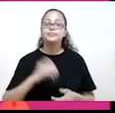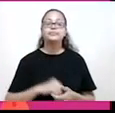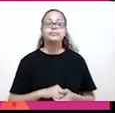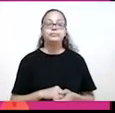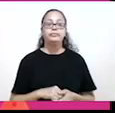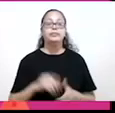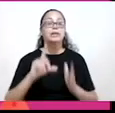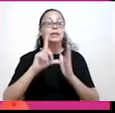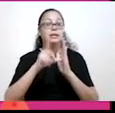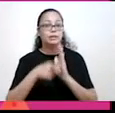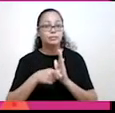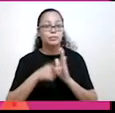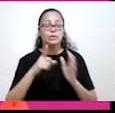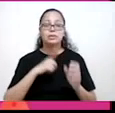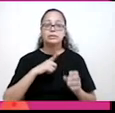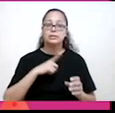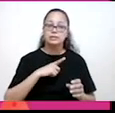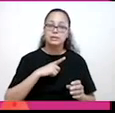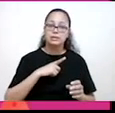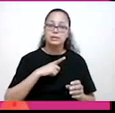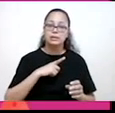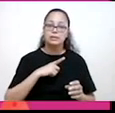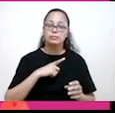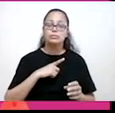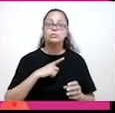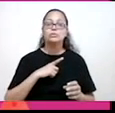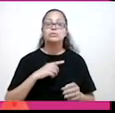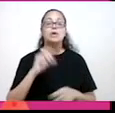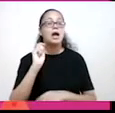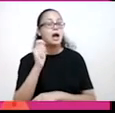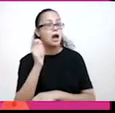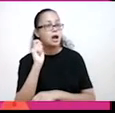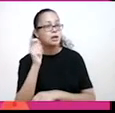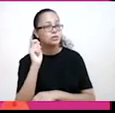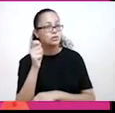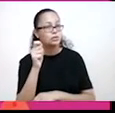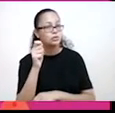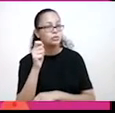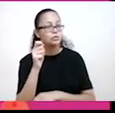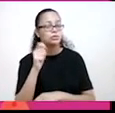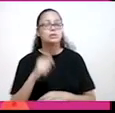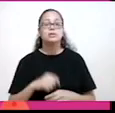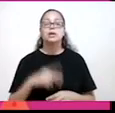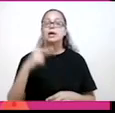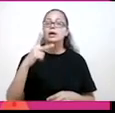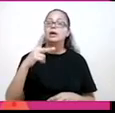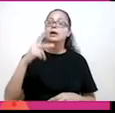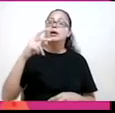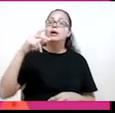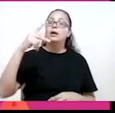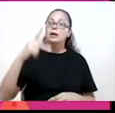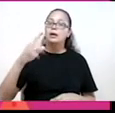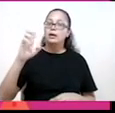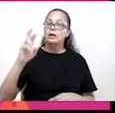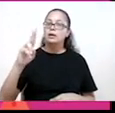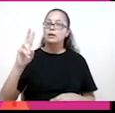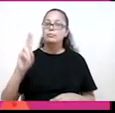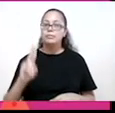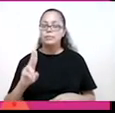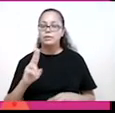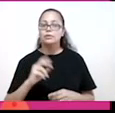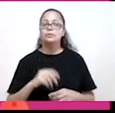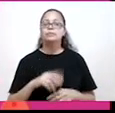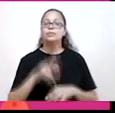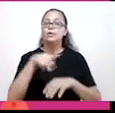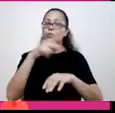Depois temos aí na sequência Colômbia com 49 milhões, a Argentina com 44 milhões e Peru com 32 milhões. Então